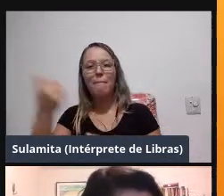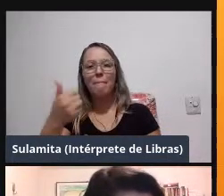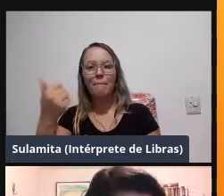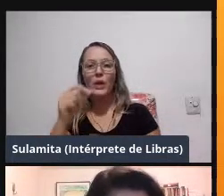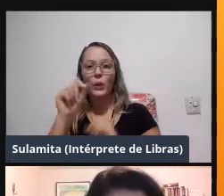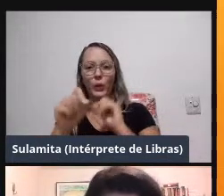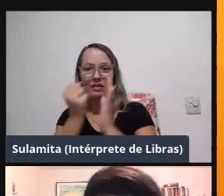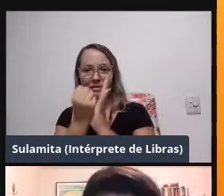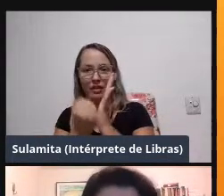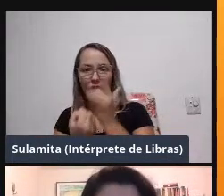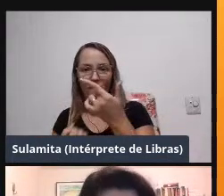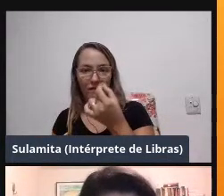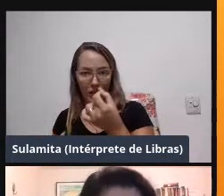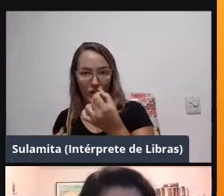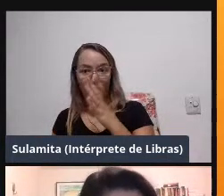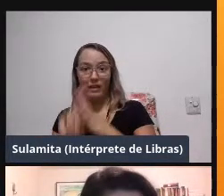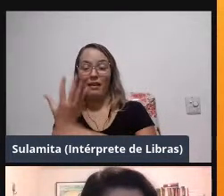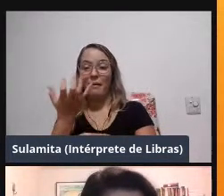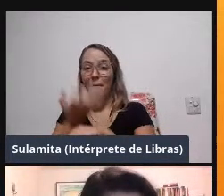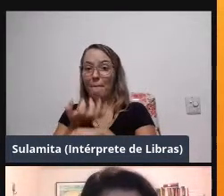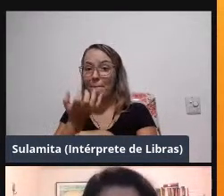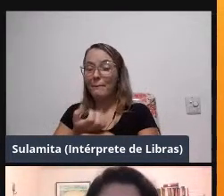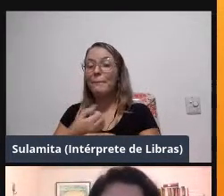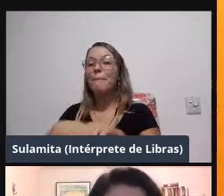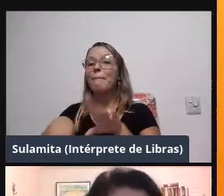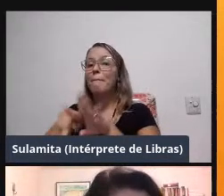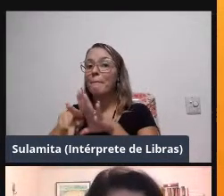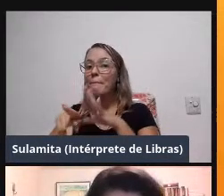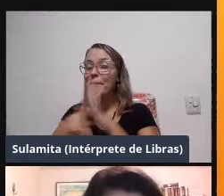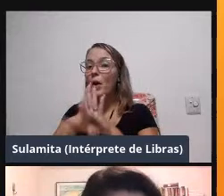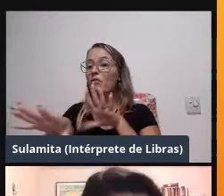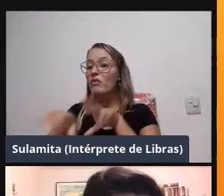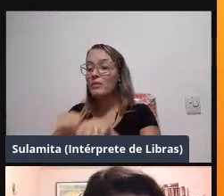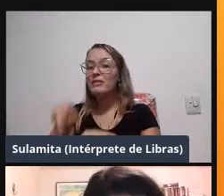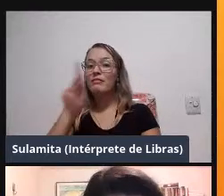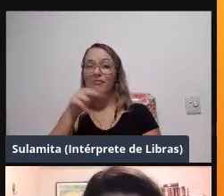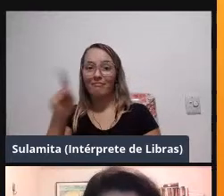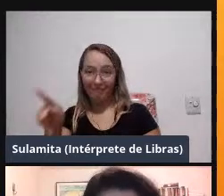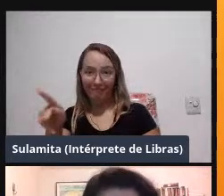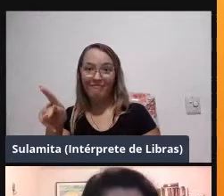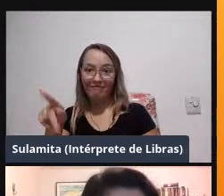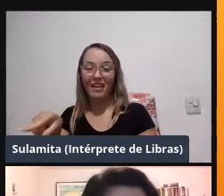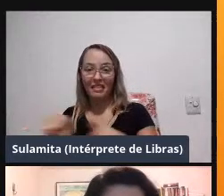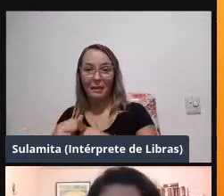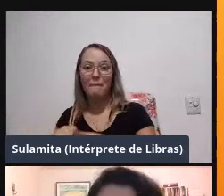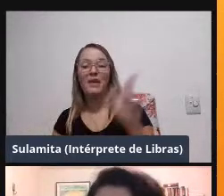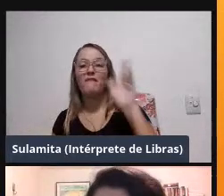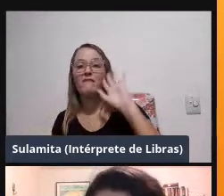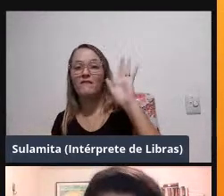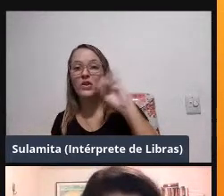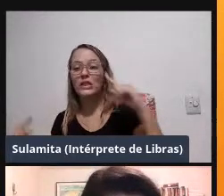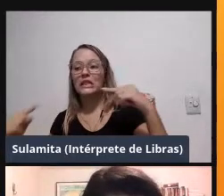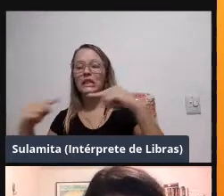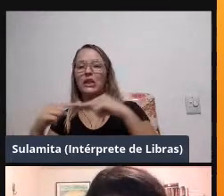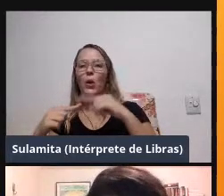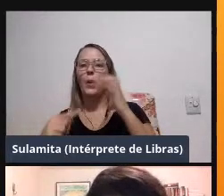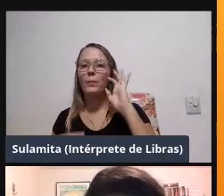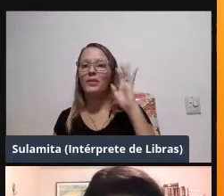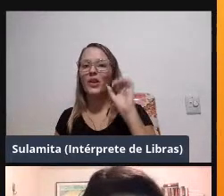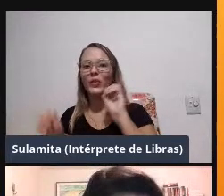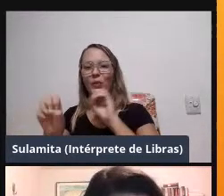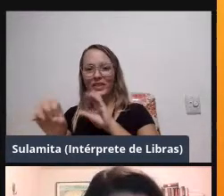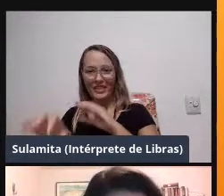vira uma disciplina em cursos de formação docente, né, muito ligada à filosofia da educação,